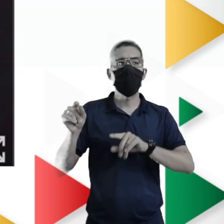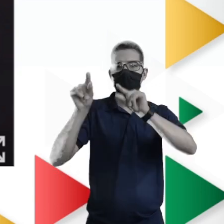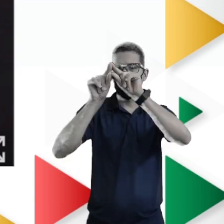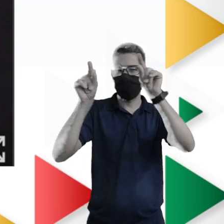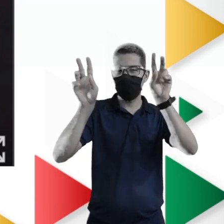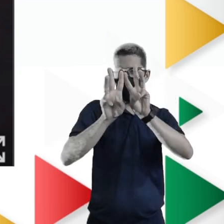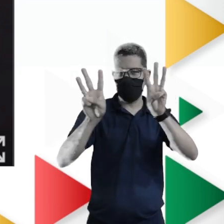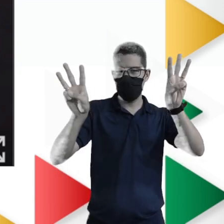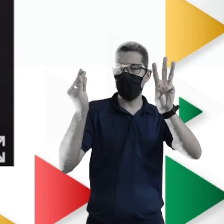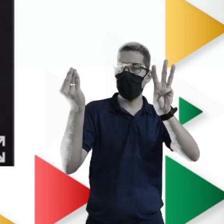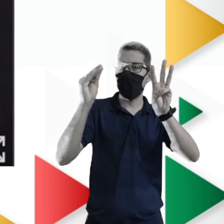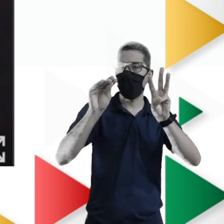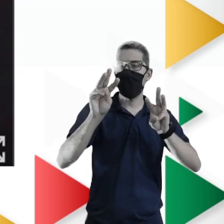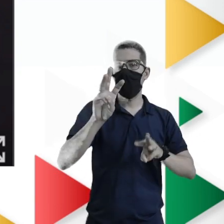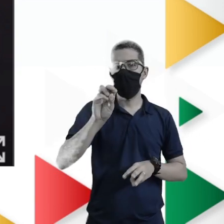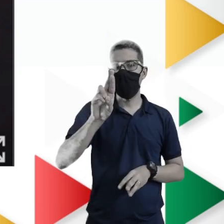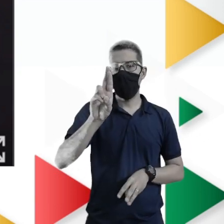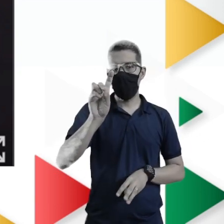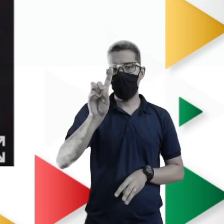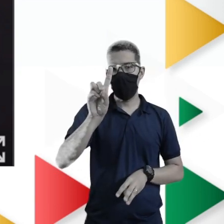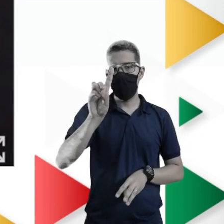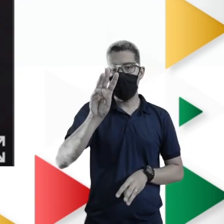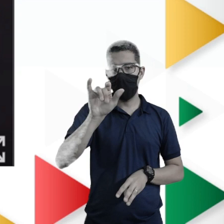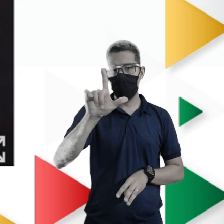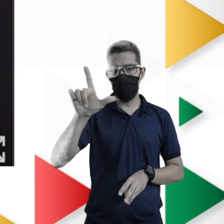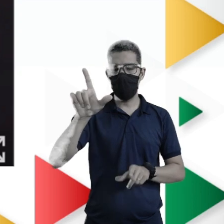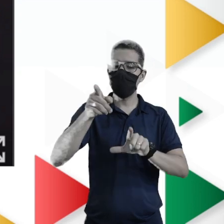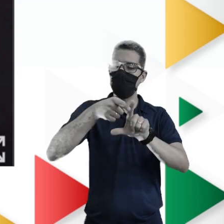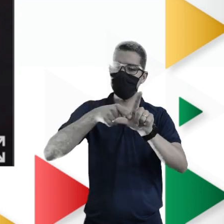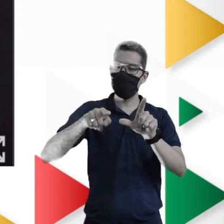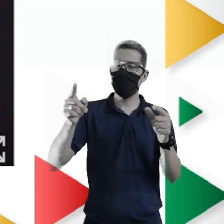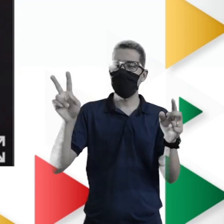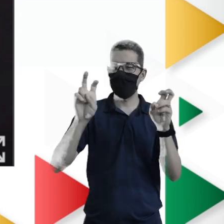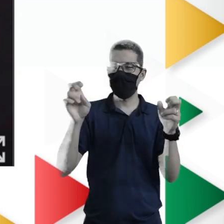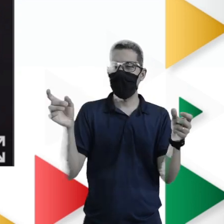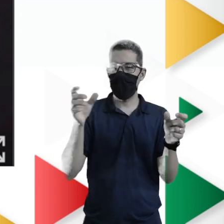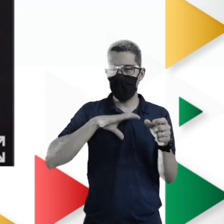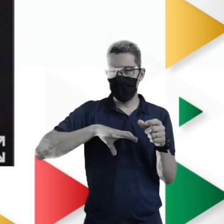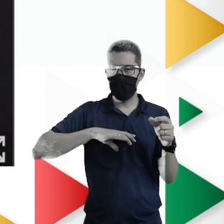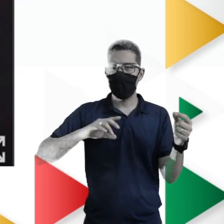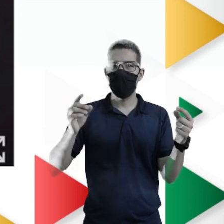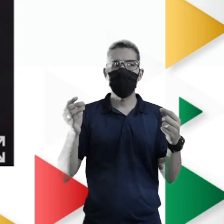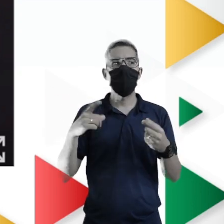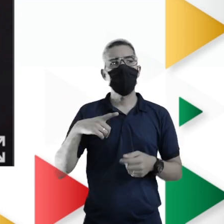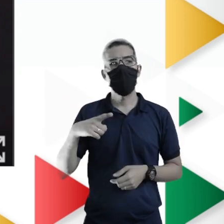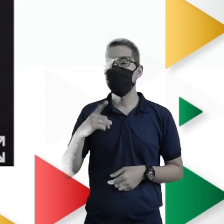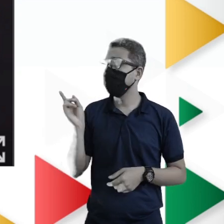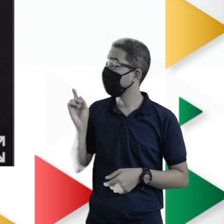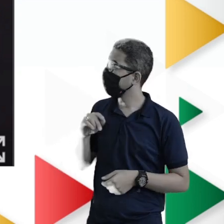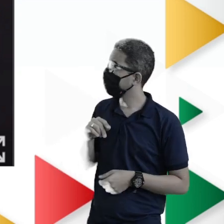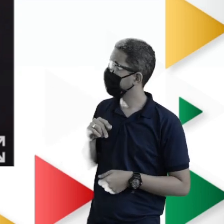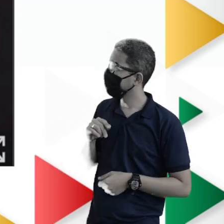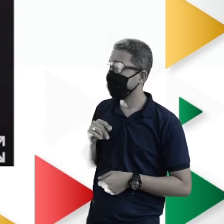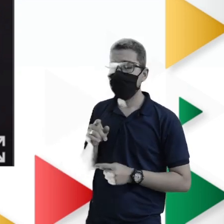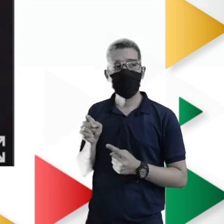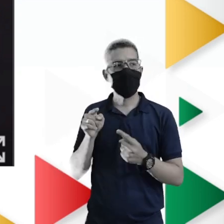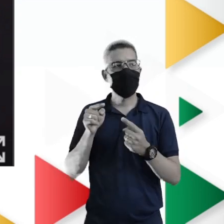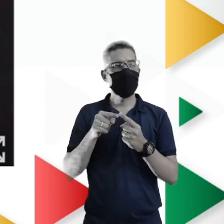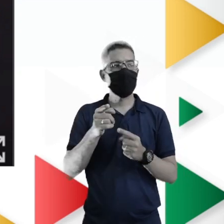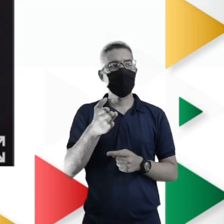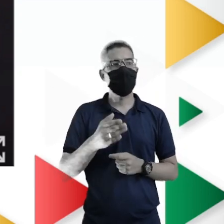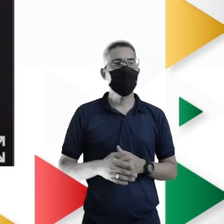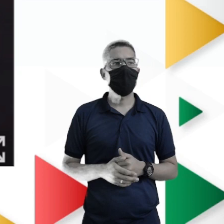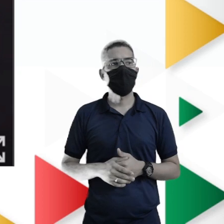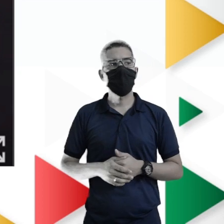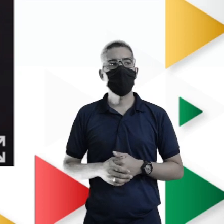Wall ângulos. Você vai baixar vários games que vai falar sobre ângulo. Um deles é esse aí que está na tua tela, tá vendo? Um ângulo